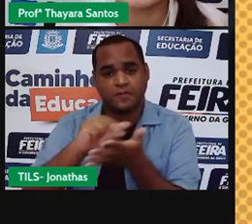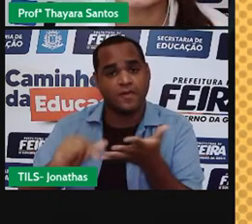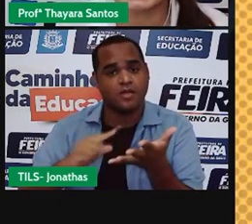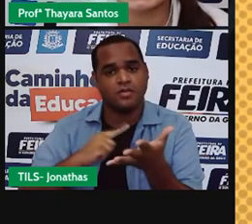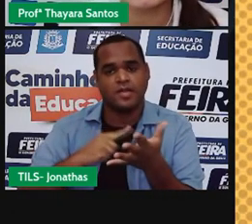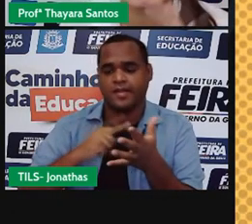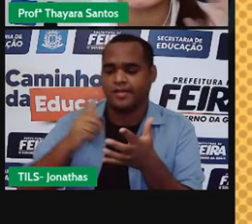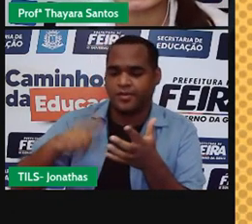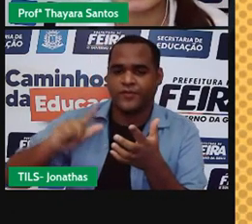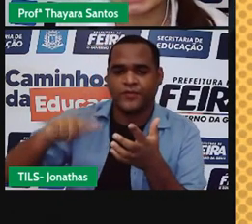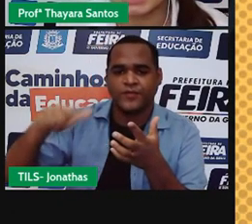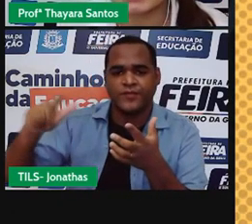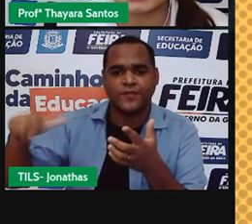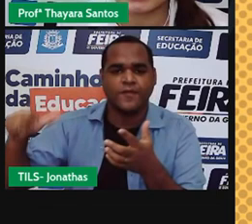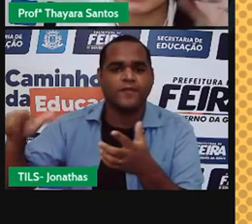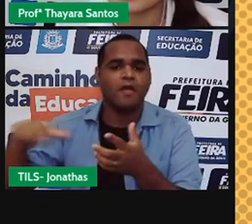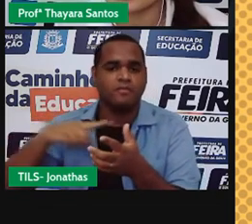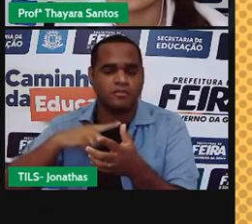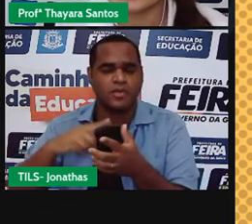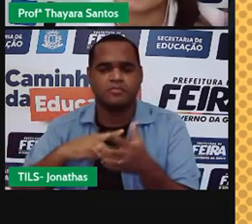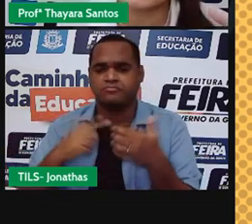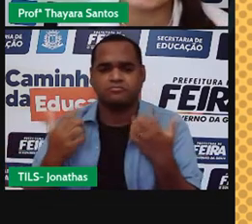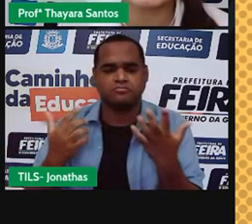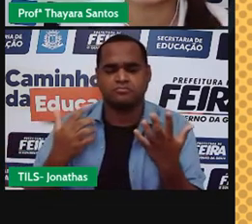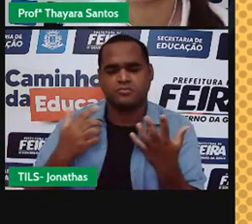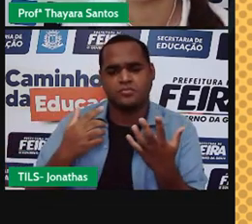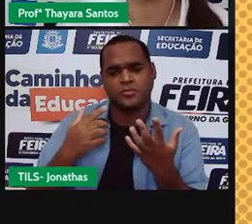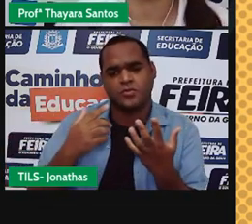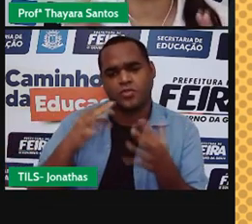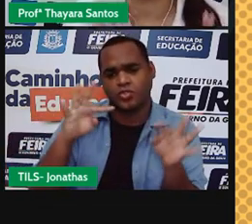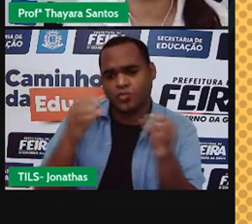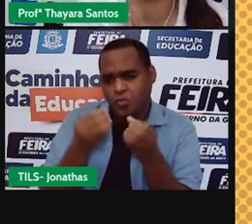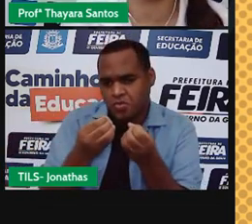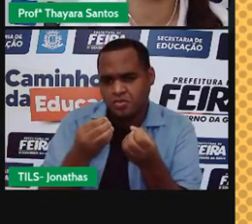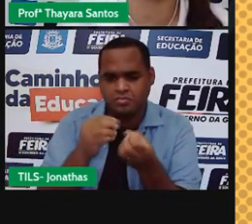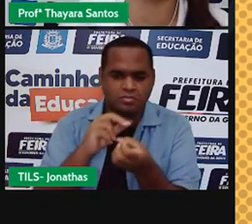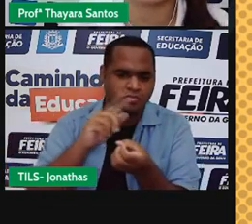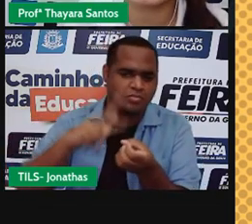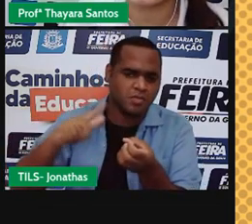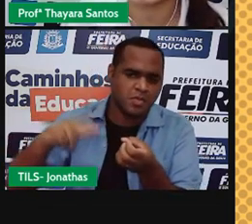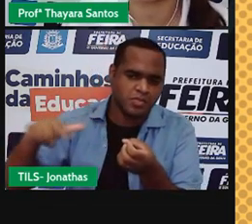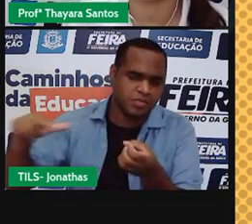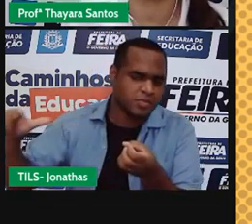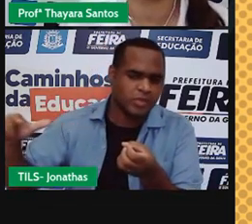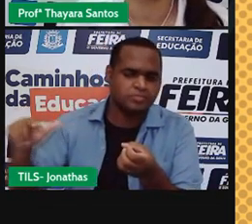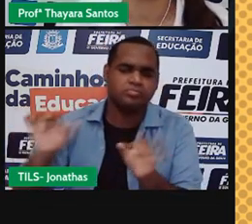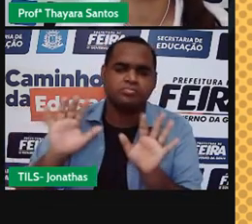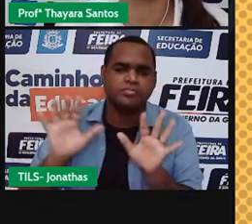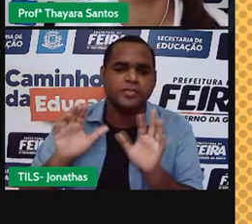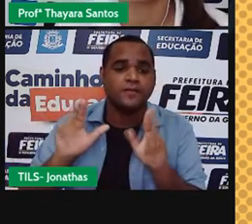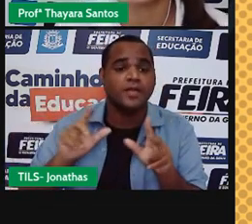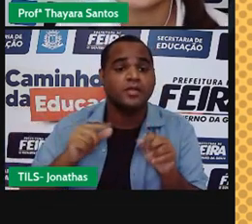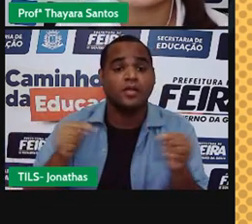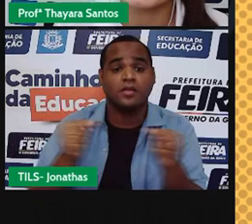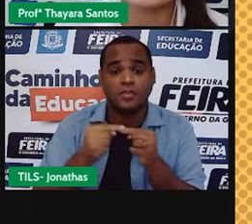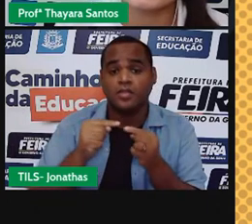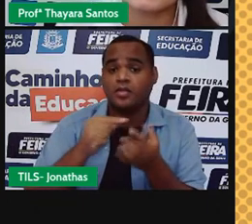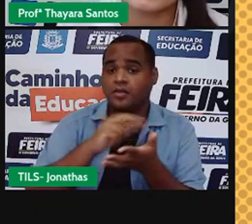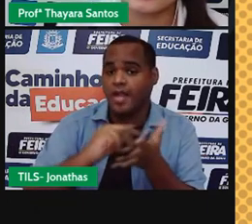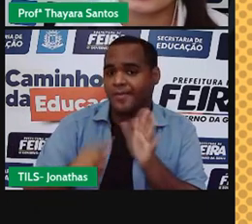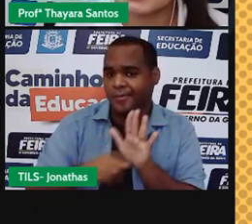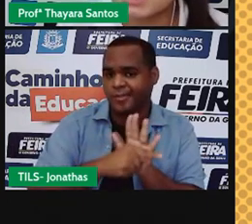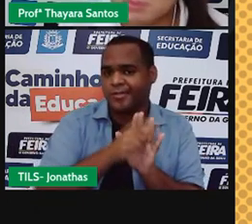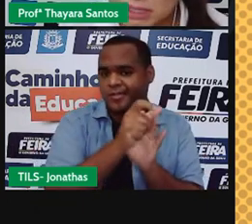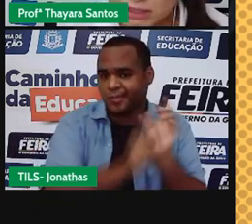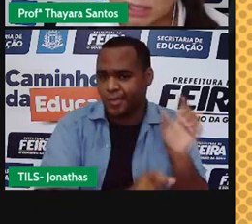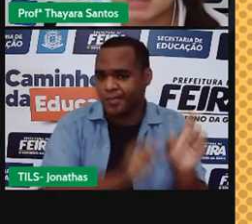vão se repetir em todas as matérias, né? Quer dizer, não necessariamente se repetir em todas as matérias, mas elas vão estar presentes